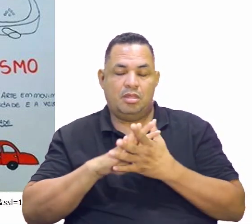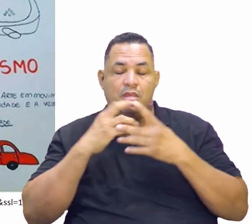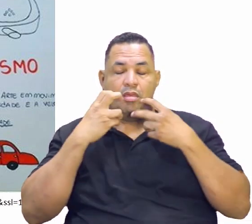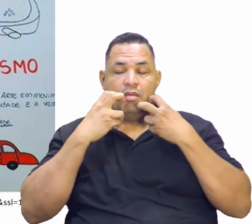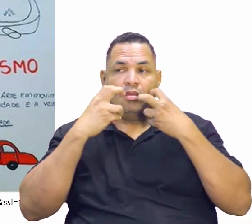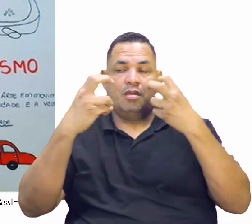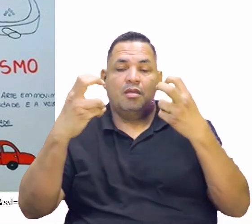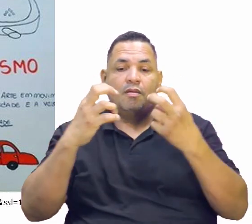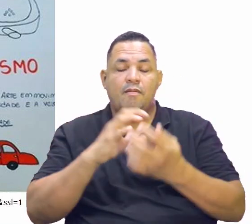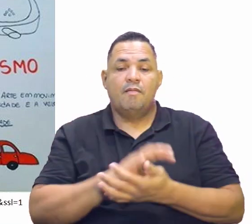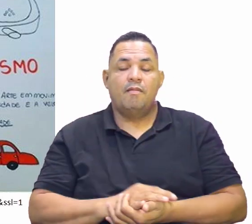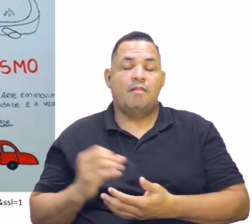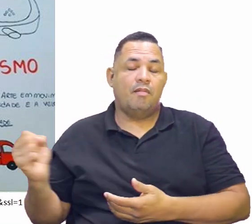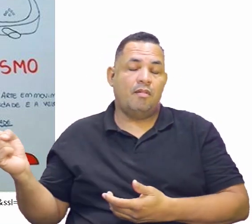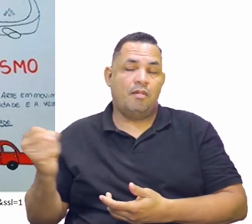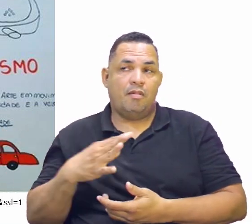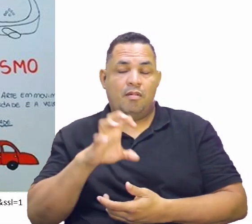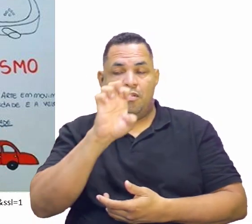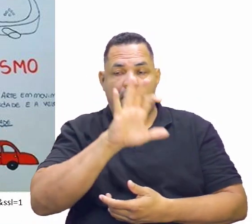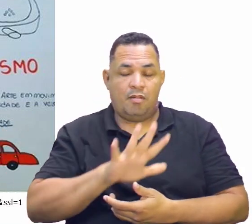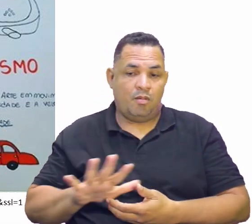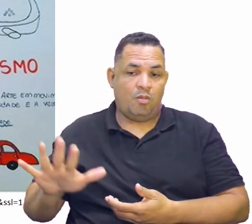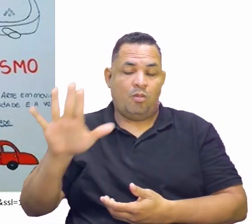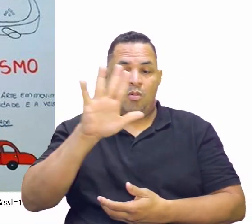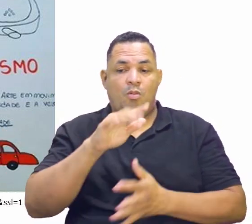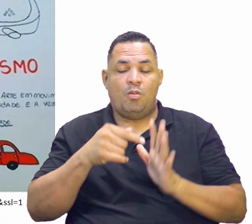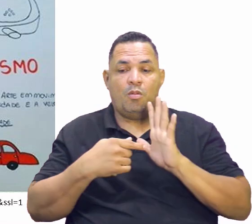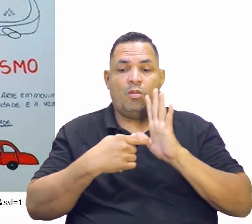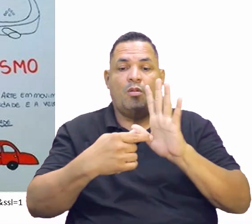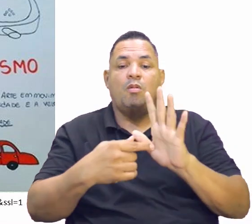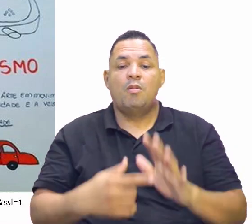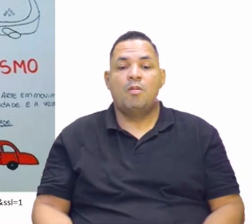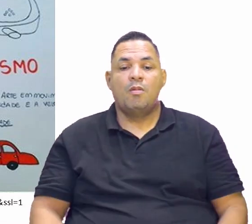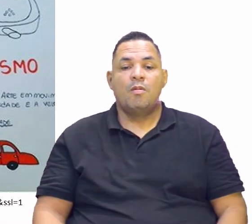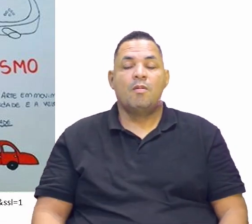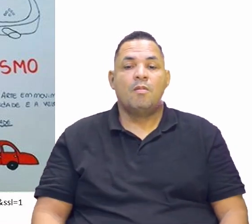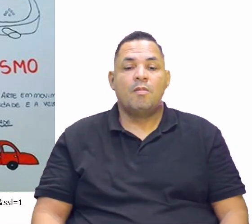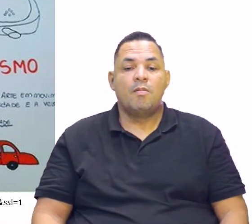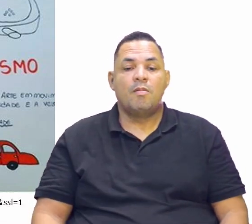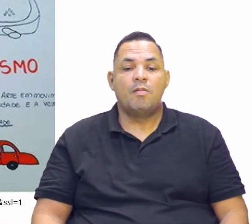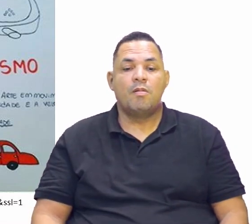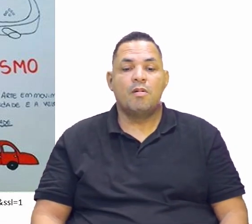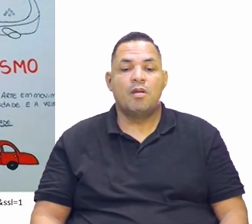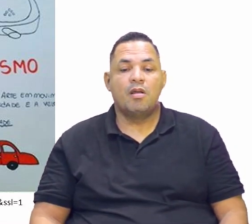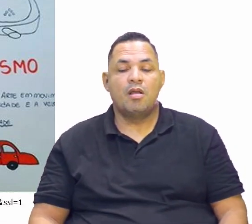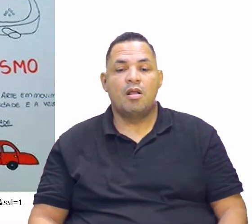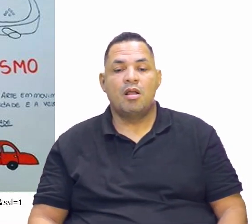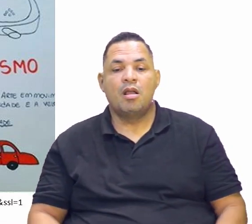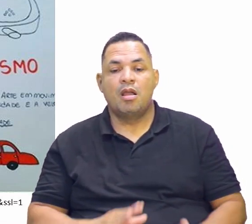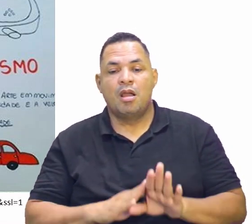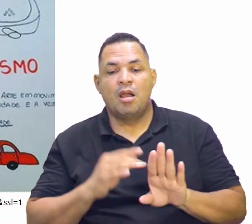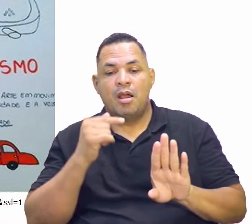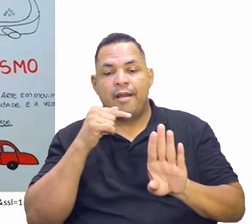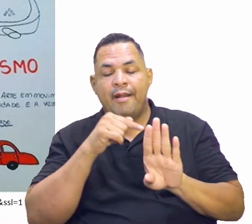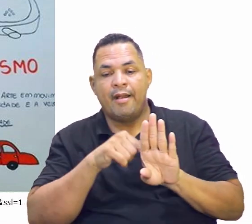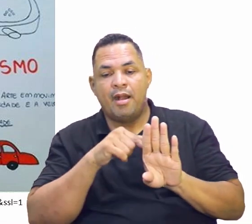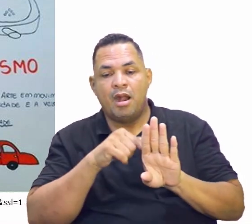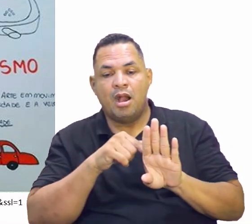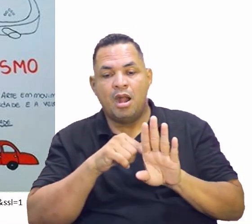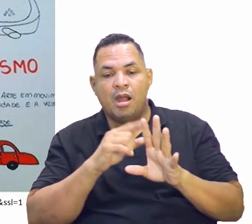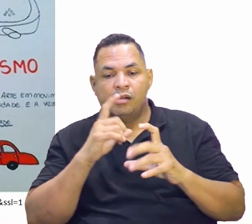De vanguardas europeias. O que o expressionismo lá no grito traz? A subjetividade,